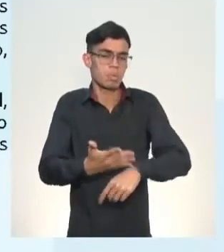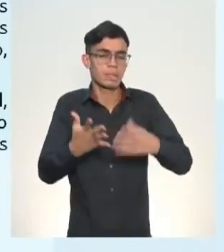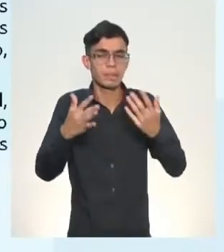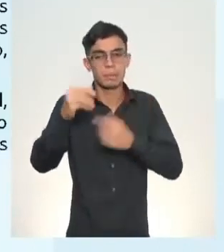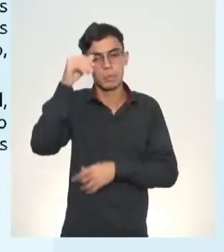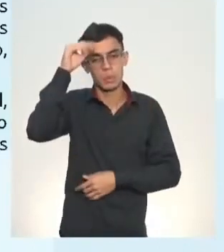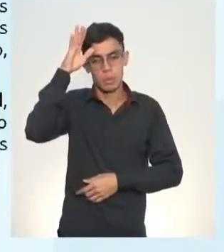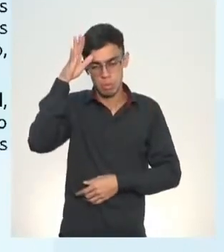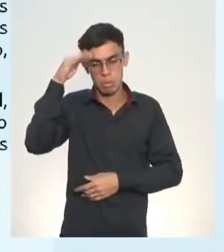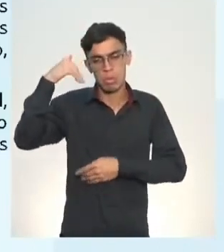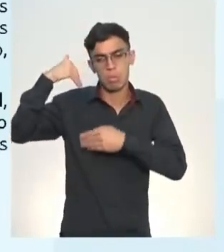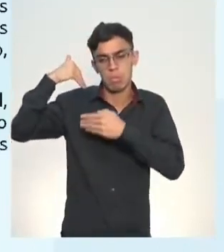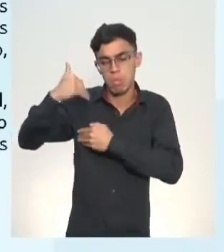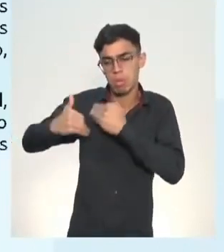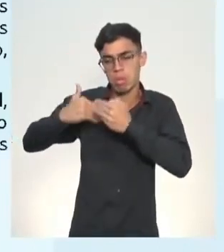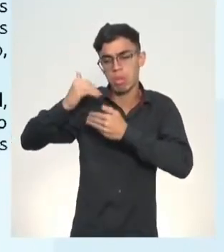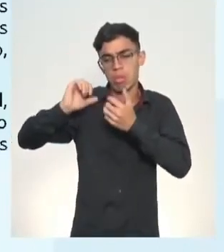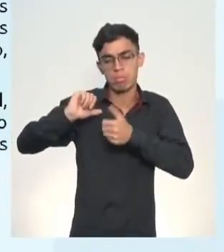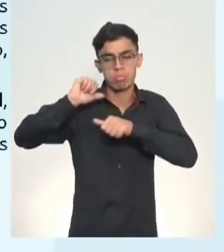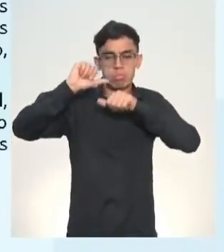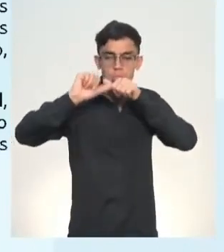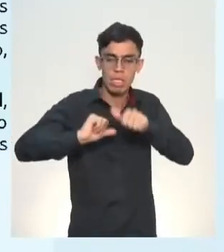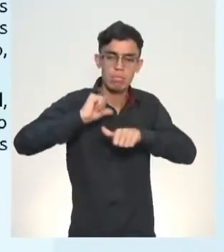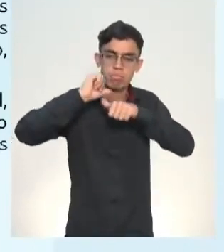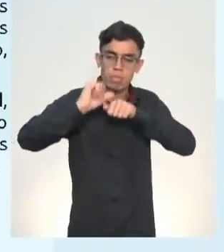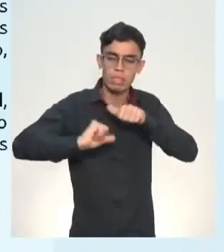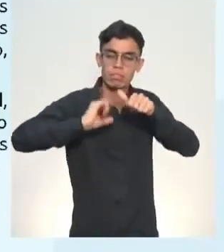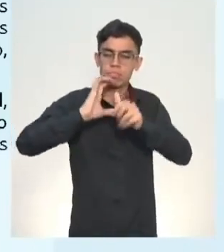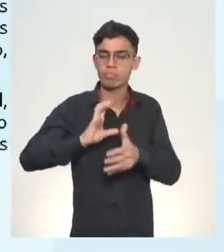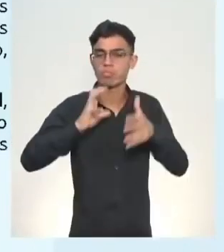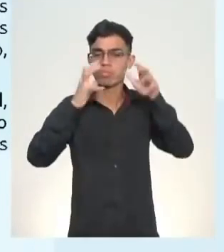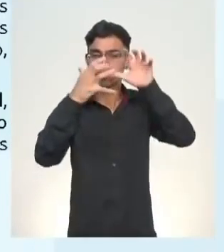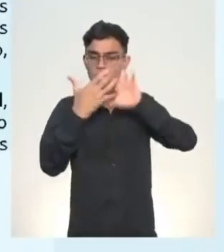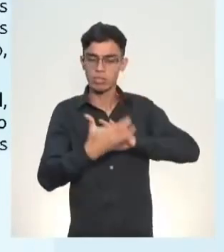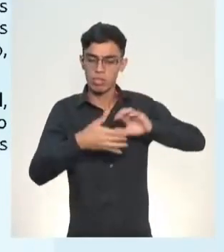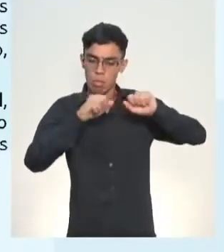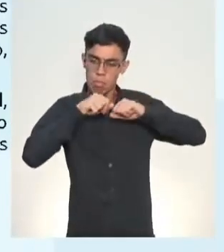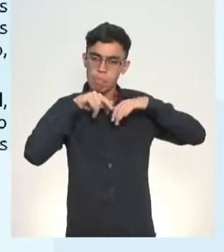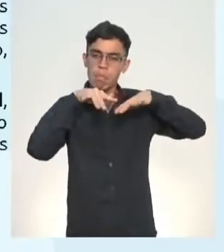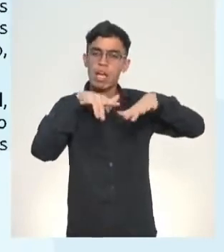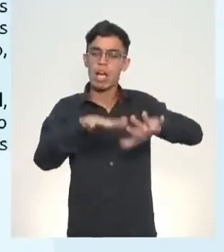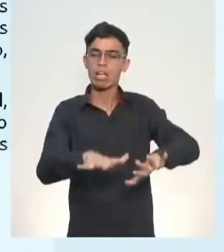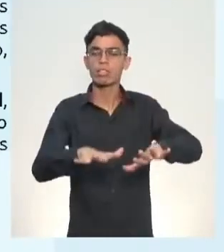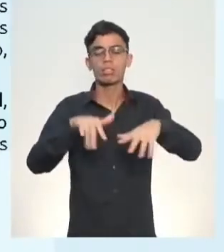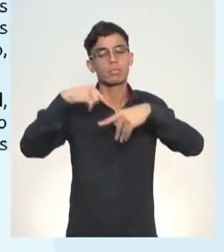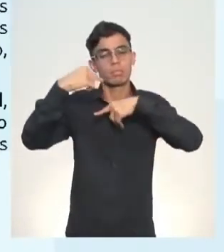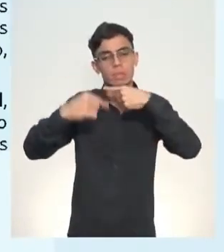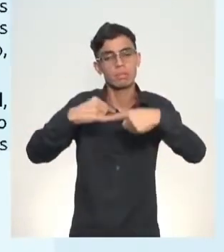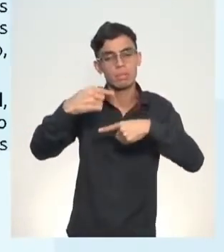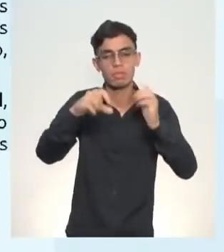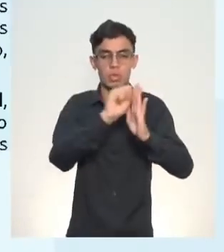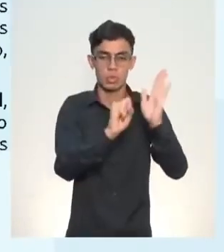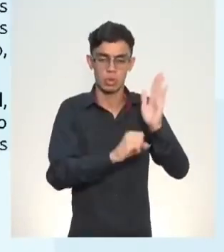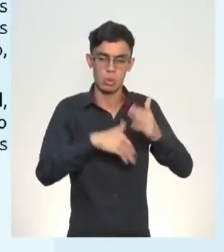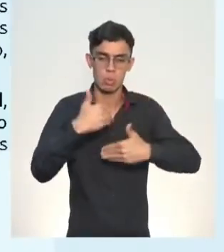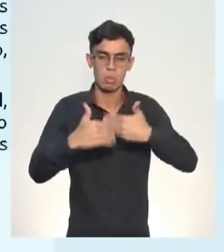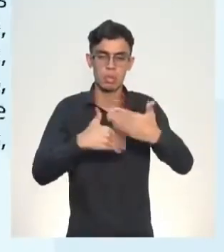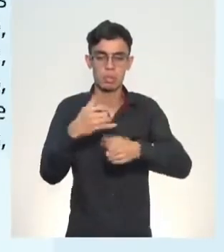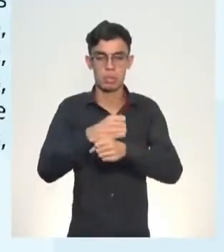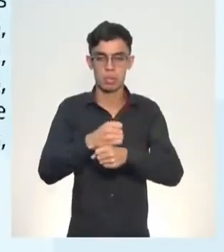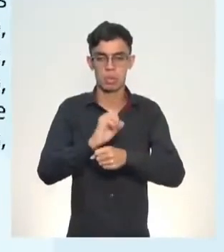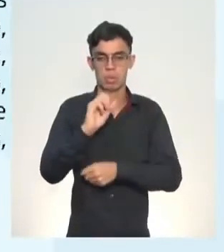mesmo que vai sendo modificado, que vai sendo transformado e vai sendo retransmitido, né, ao longo aí dos séculos, tá?